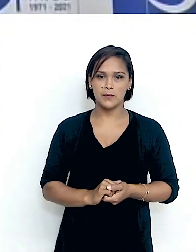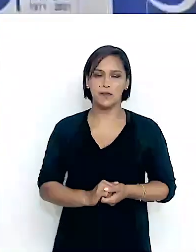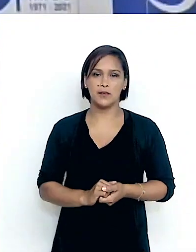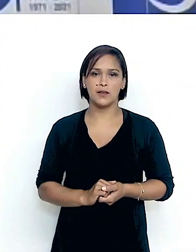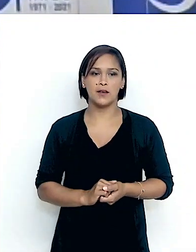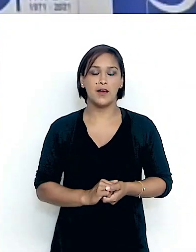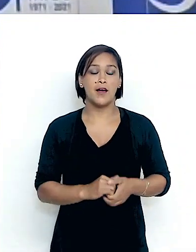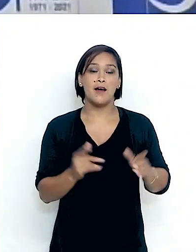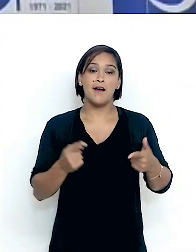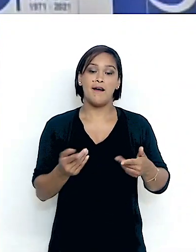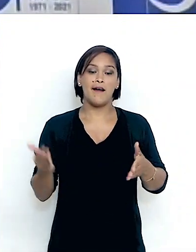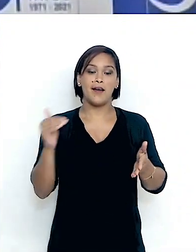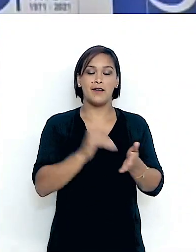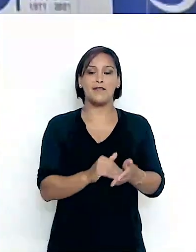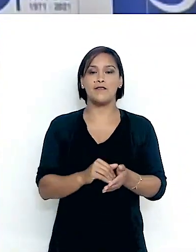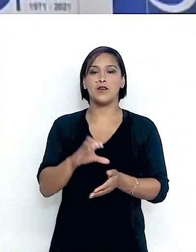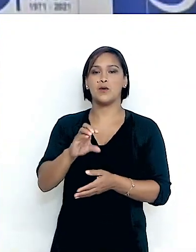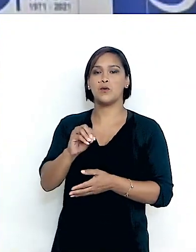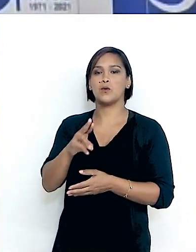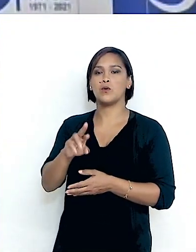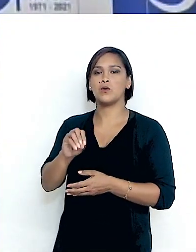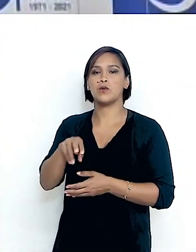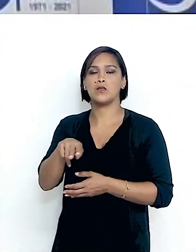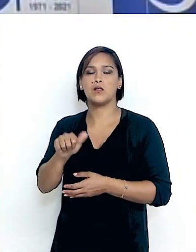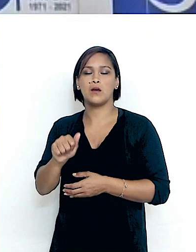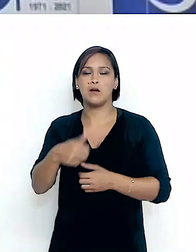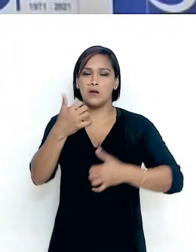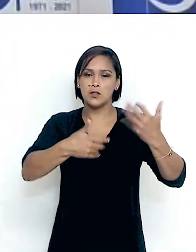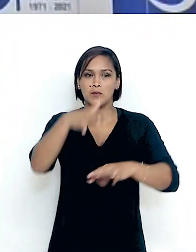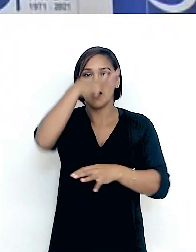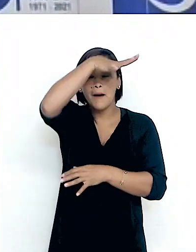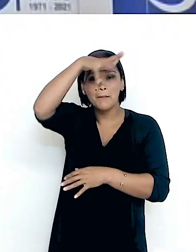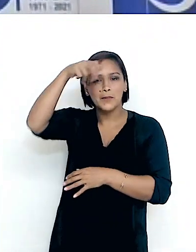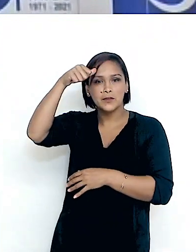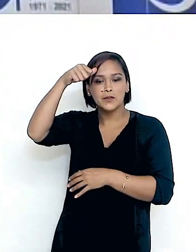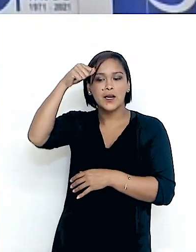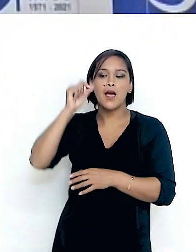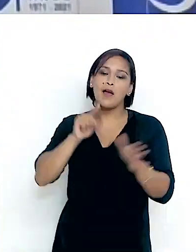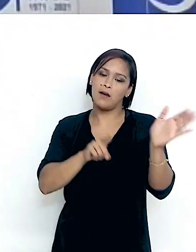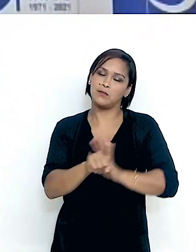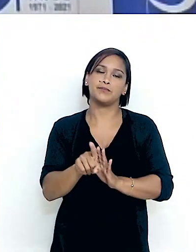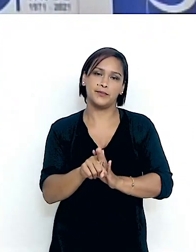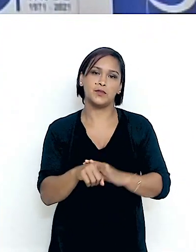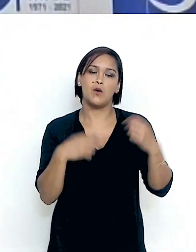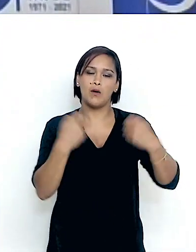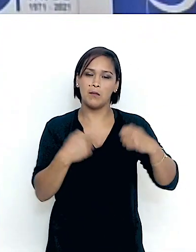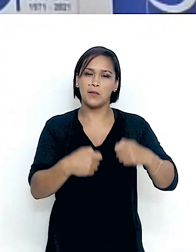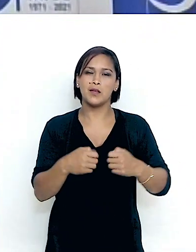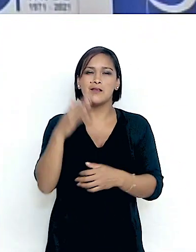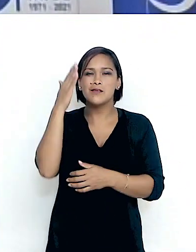E aí vem, o coronel menciona a questão da Amazônia. Eu acho que essa é uma questão em que a gente precisa